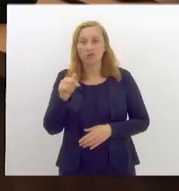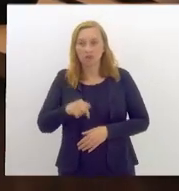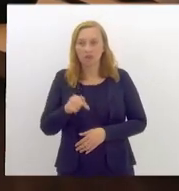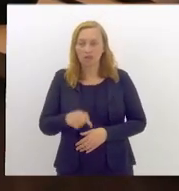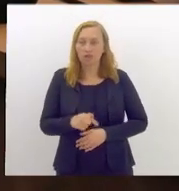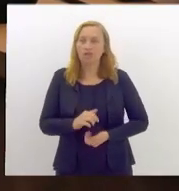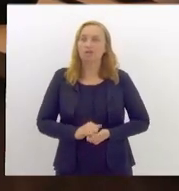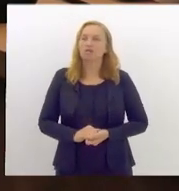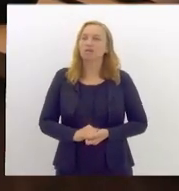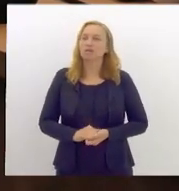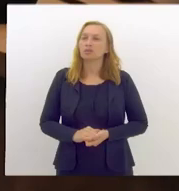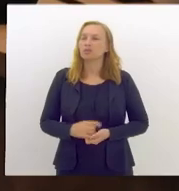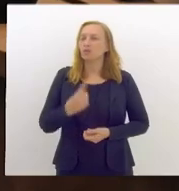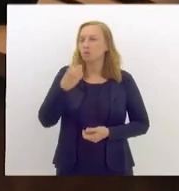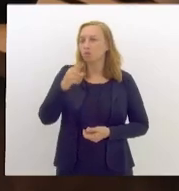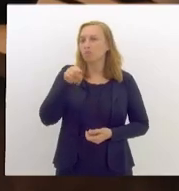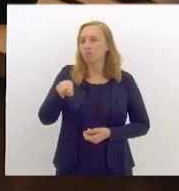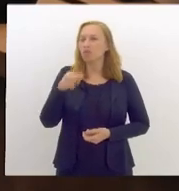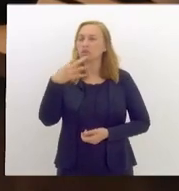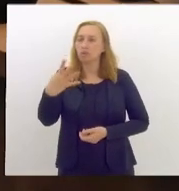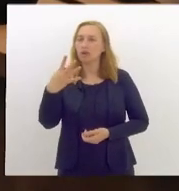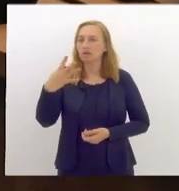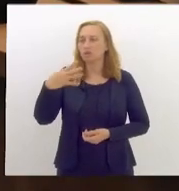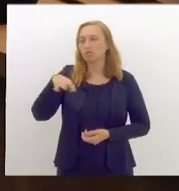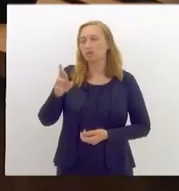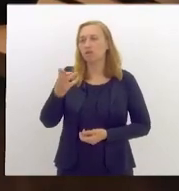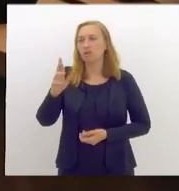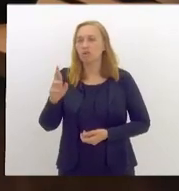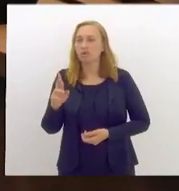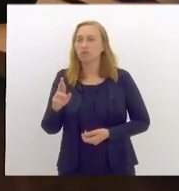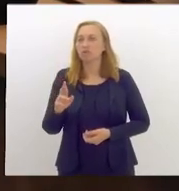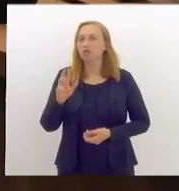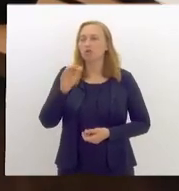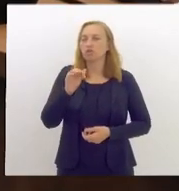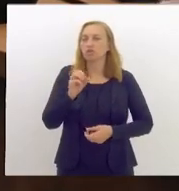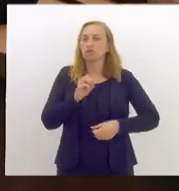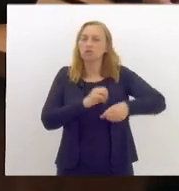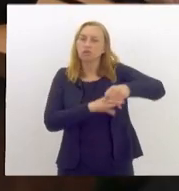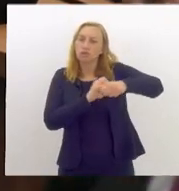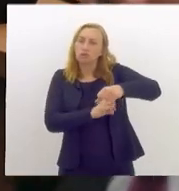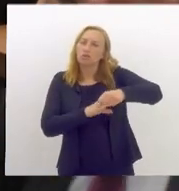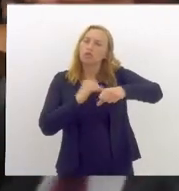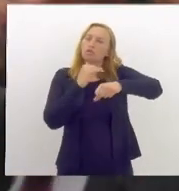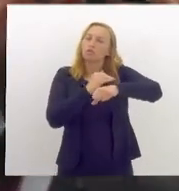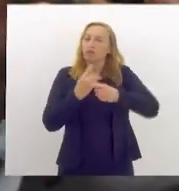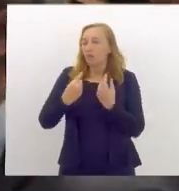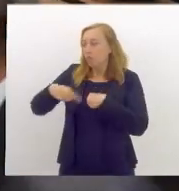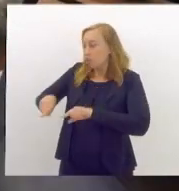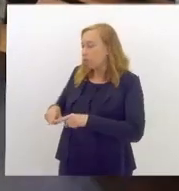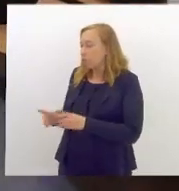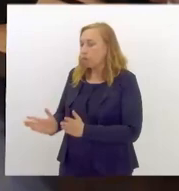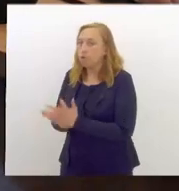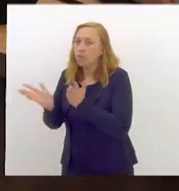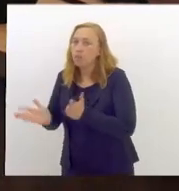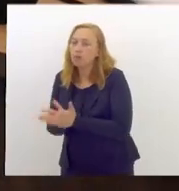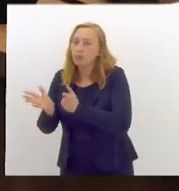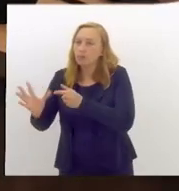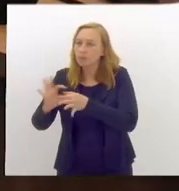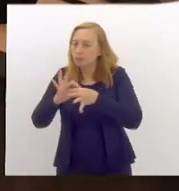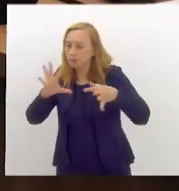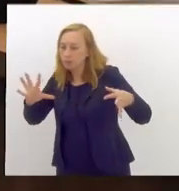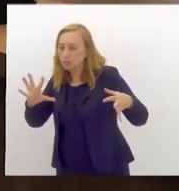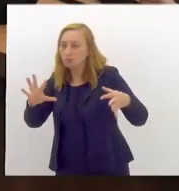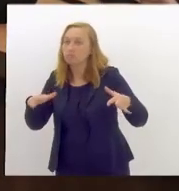que cerca de 1.4 bilhões do Fundo de combate a pobreza foram desvinculados